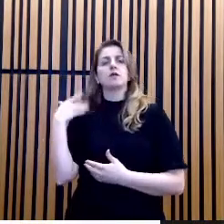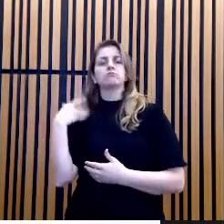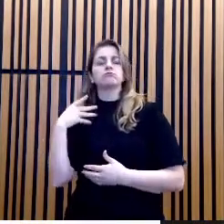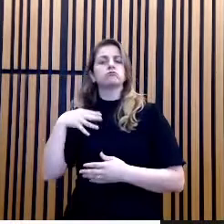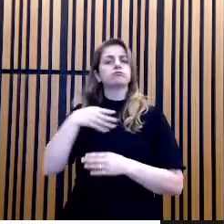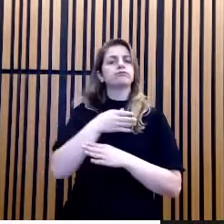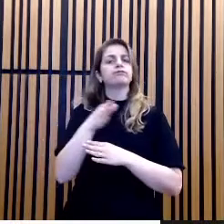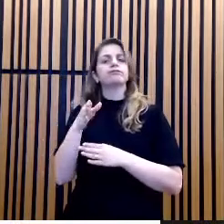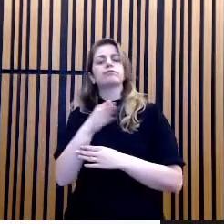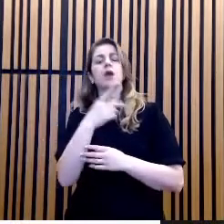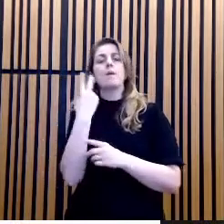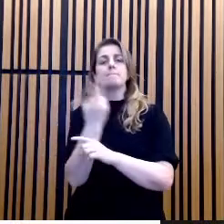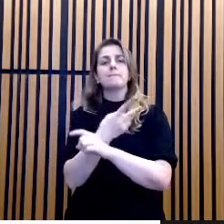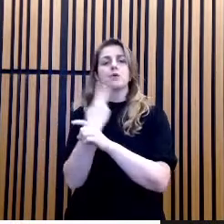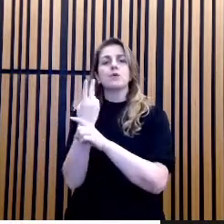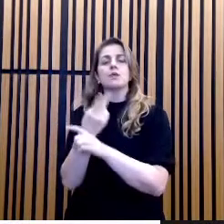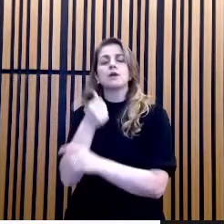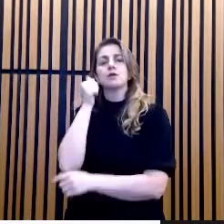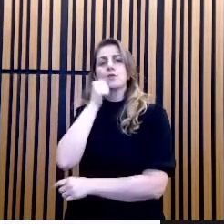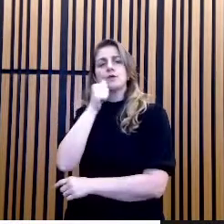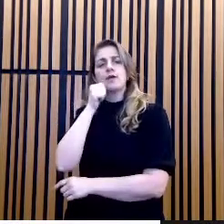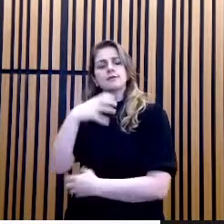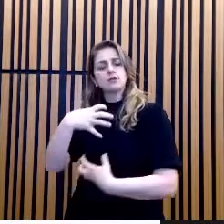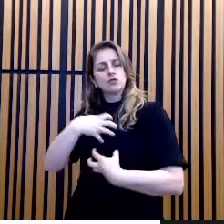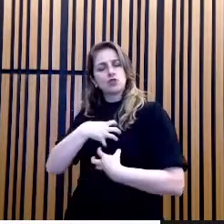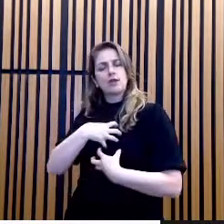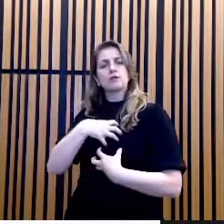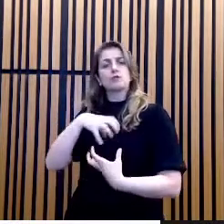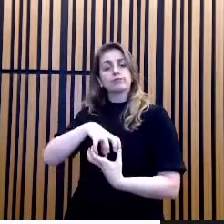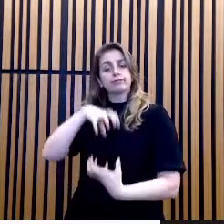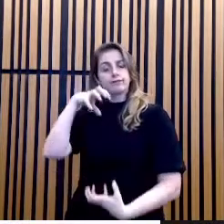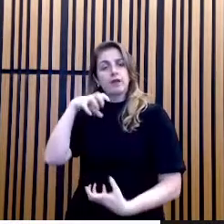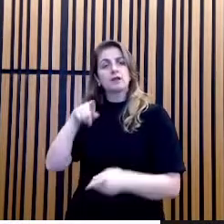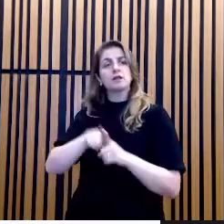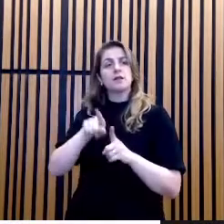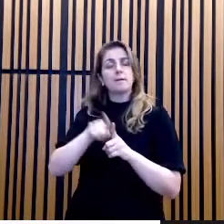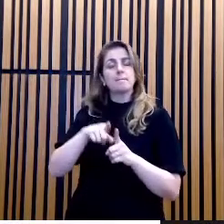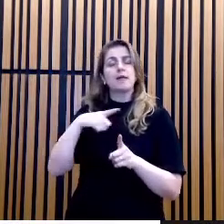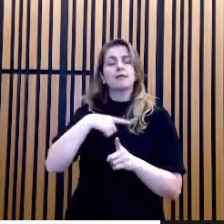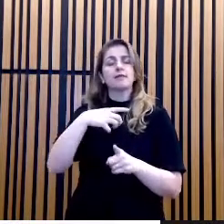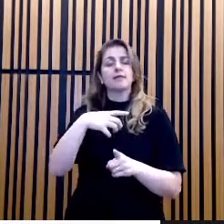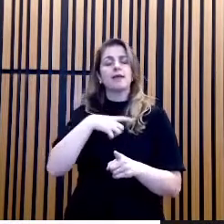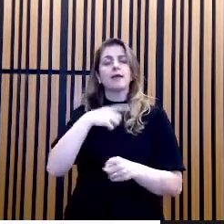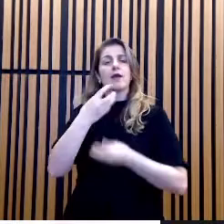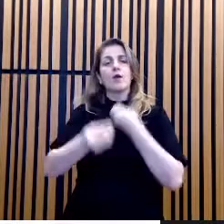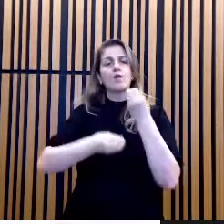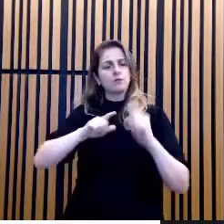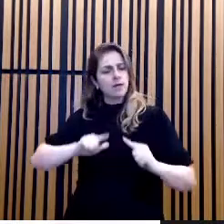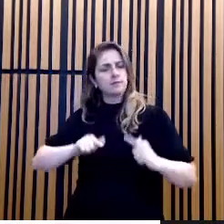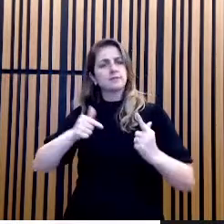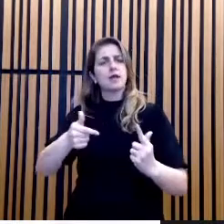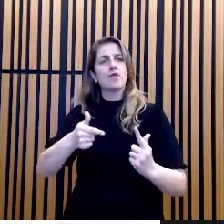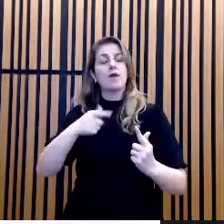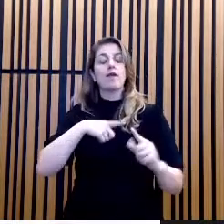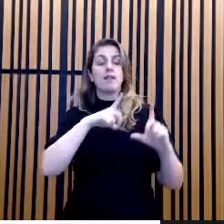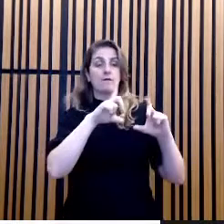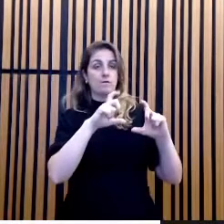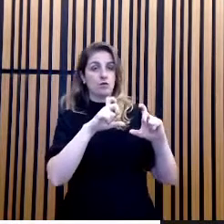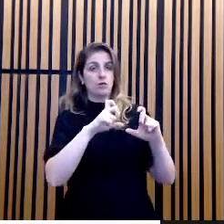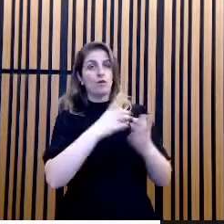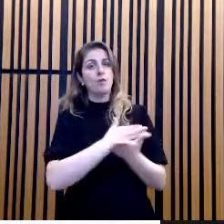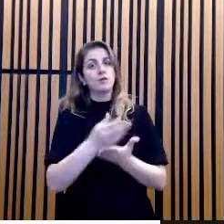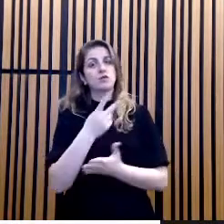mundo em busca de mulheres mais velhas e cheias de atitude. Ele é um fotógrafo e ele iniciou o projeto dele de Street Style em